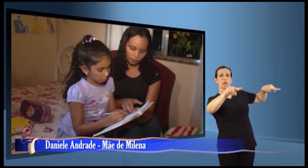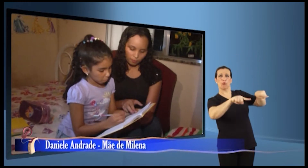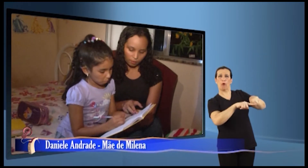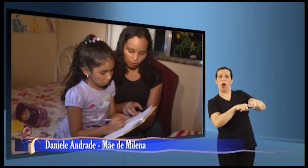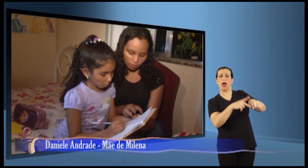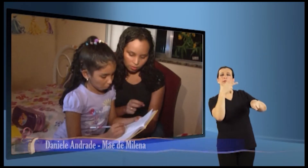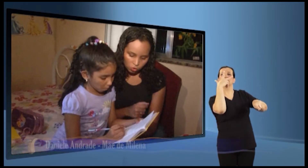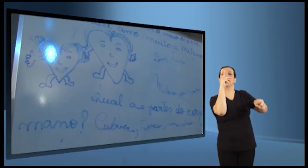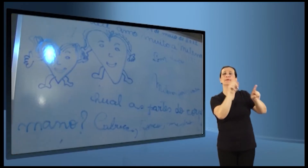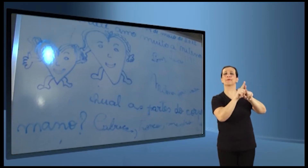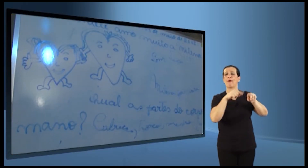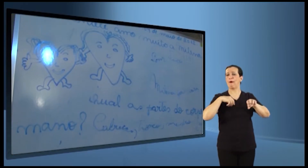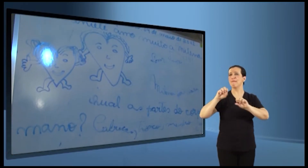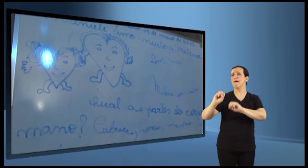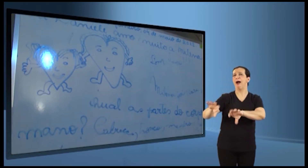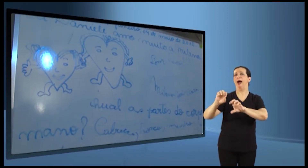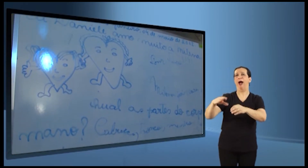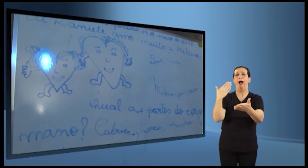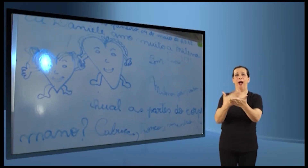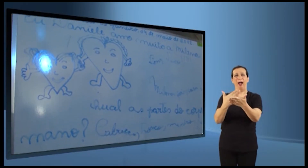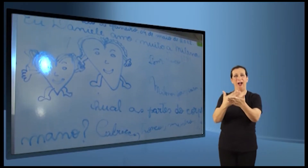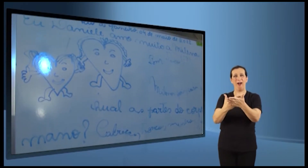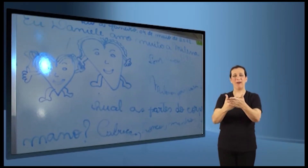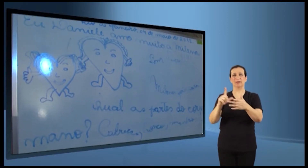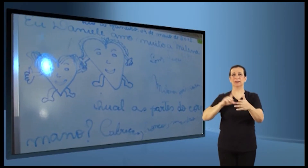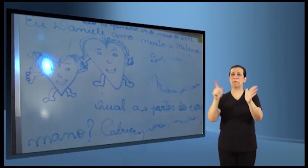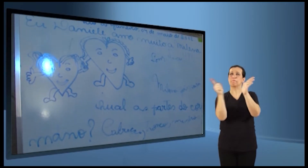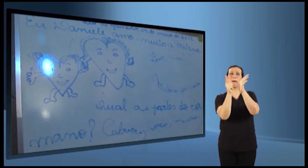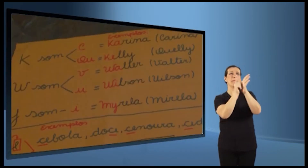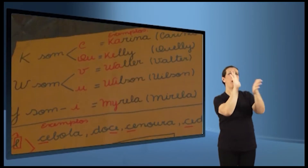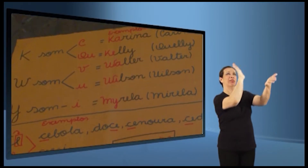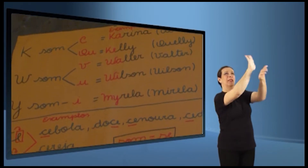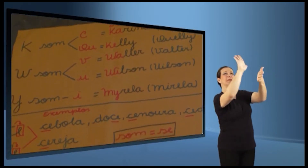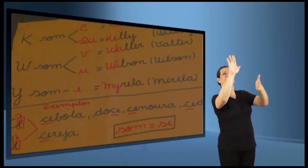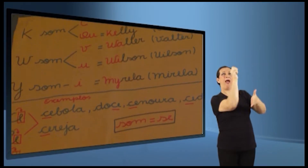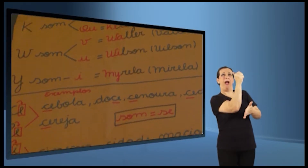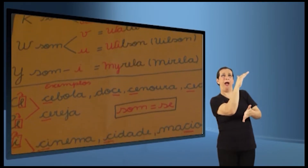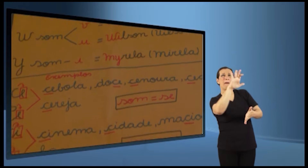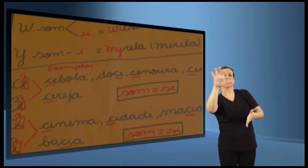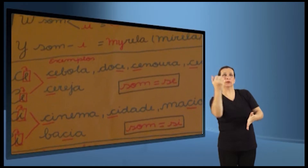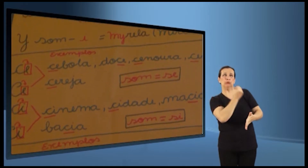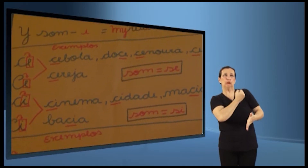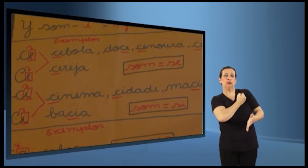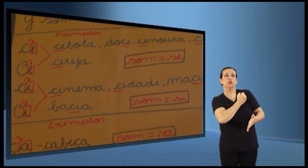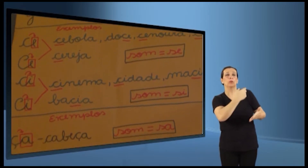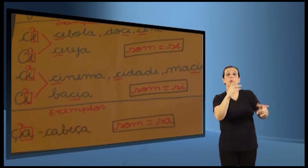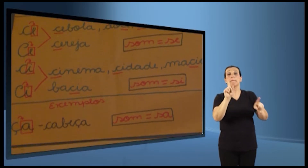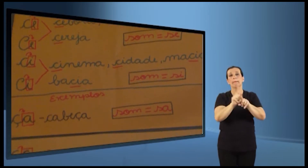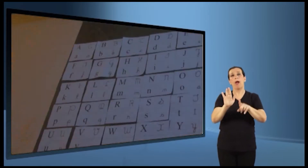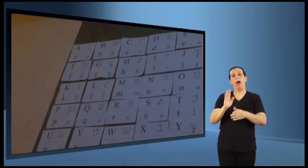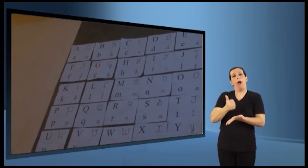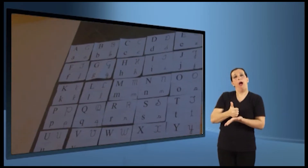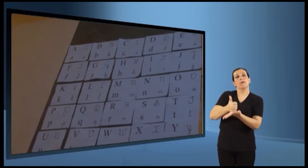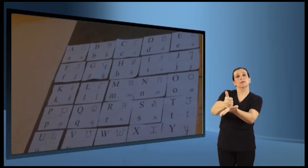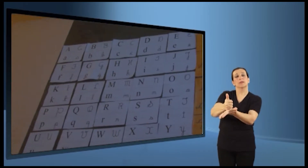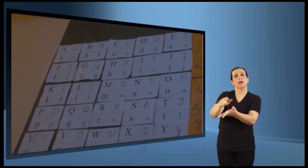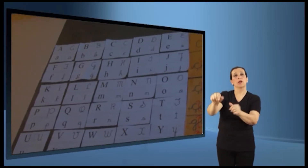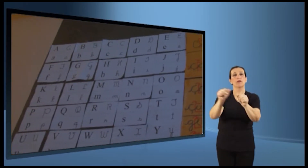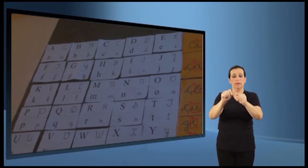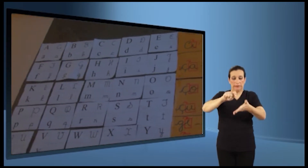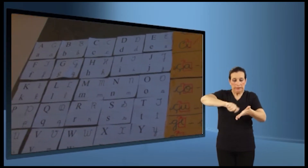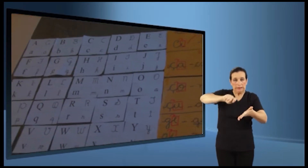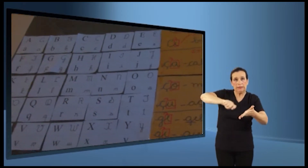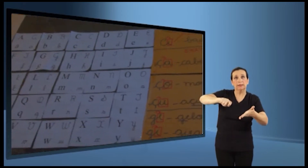quadro, tipo, como se fosse uma aulinha para ela, com os papéis colados, o alfabeto, os números, para auxiliar